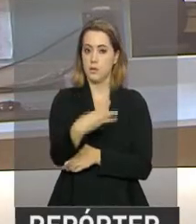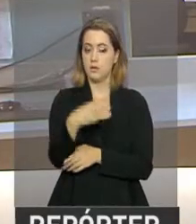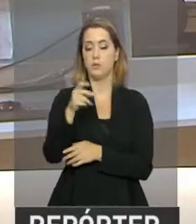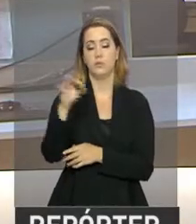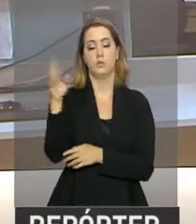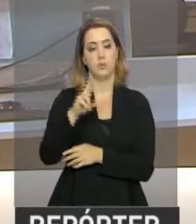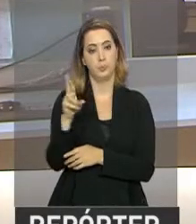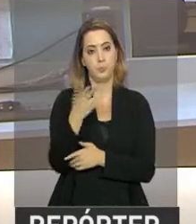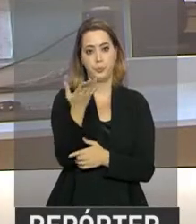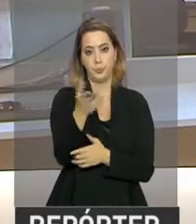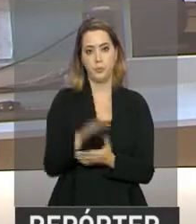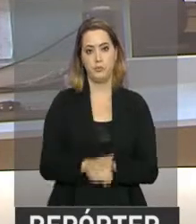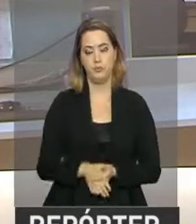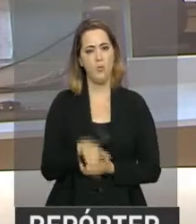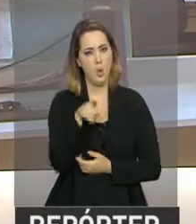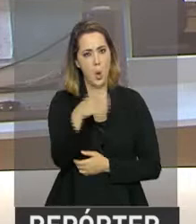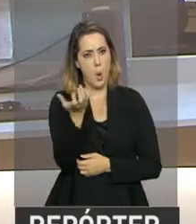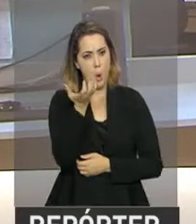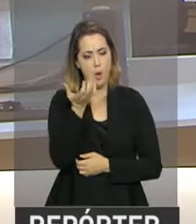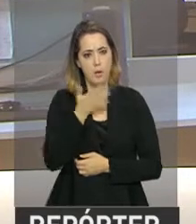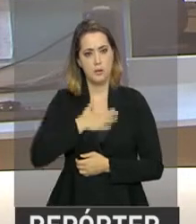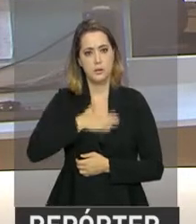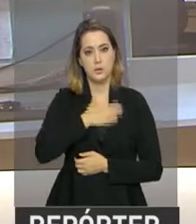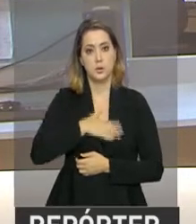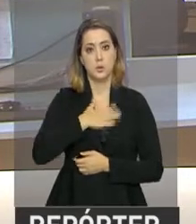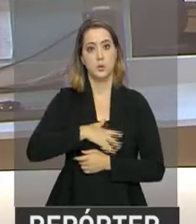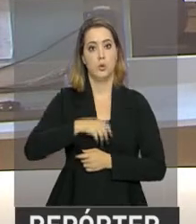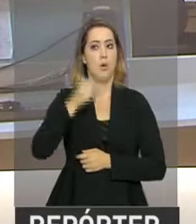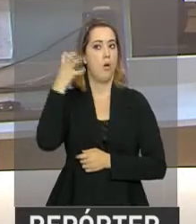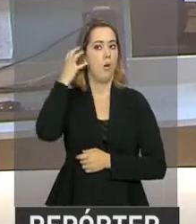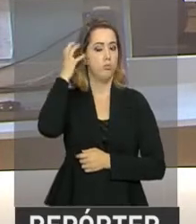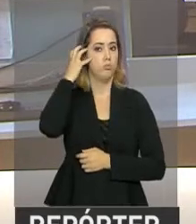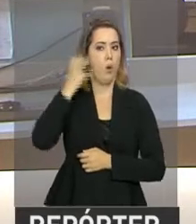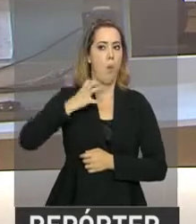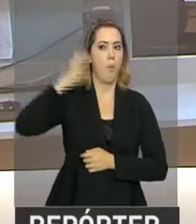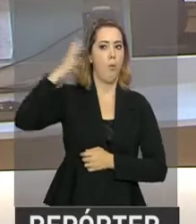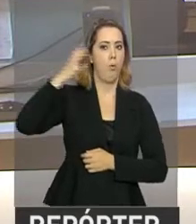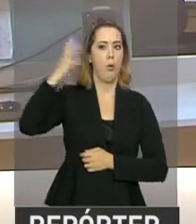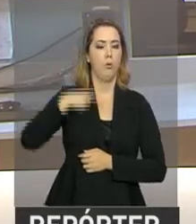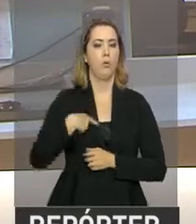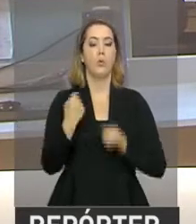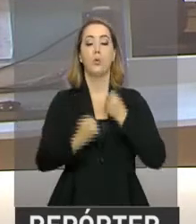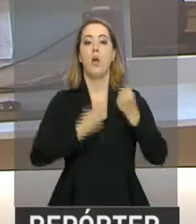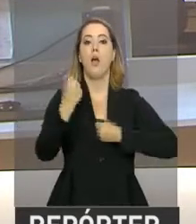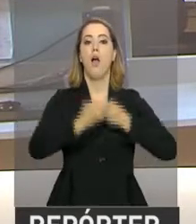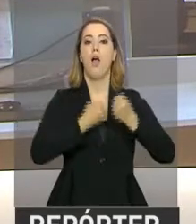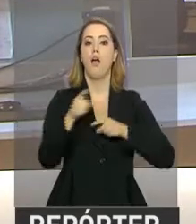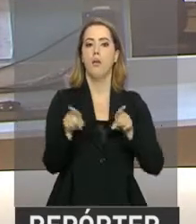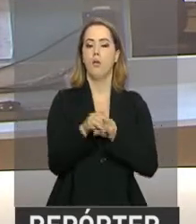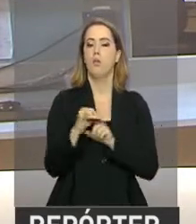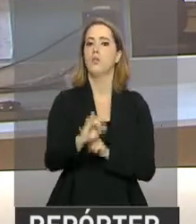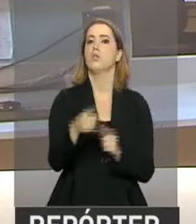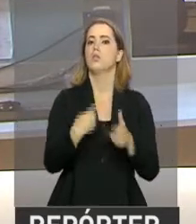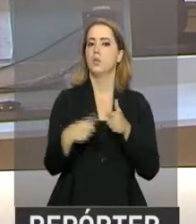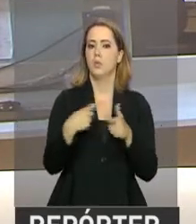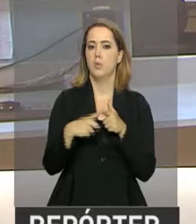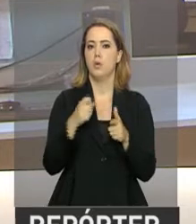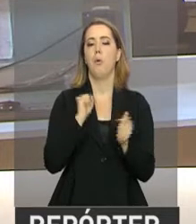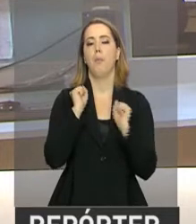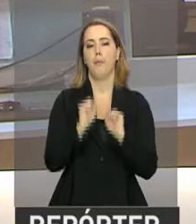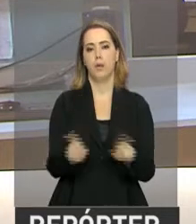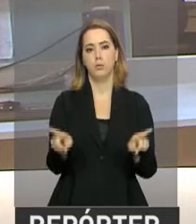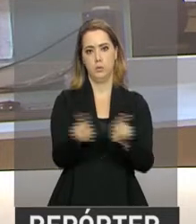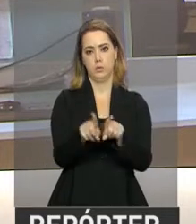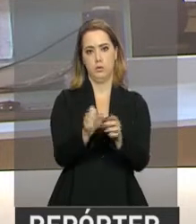som do carro bem alto deve ficar atento se o volume perturbar o sossego público motorista poderá ser multado a ação será